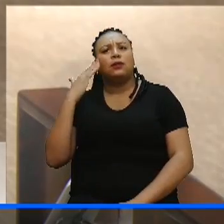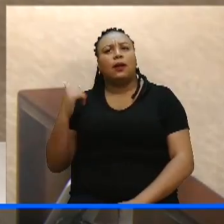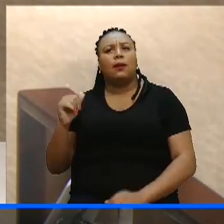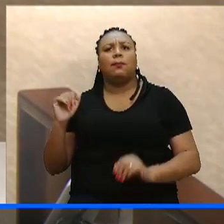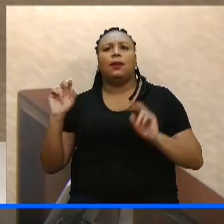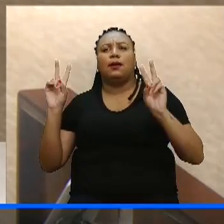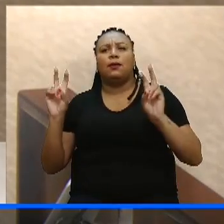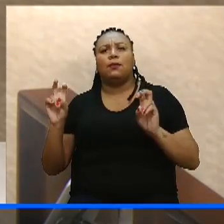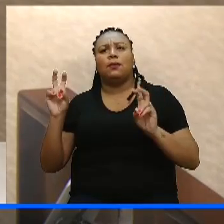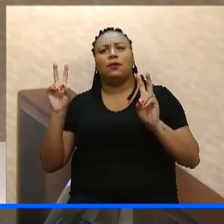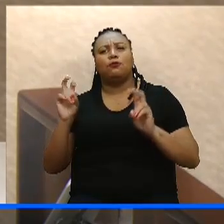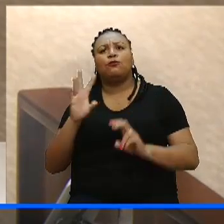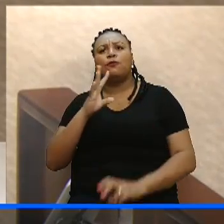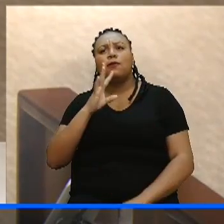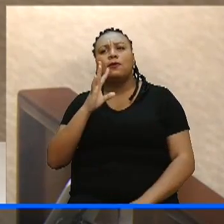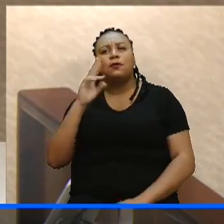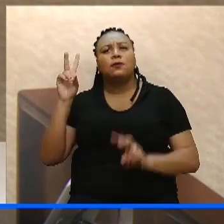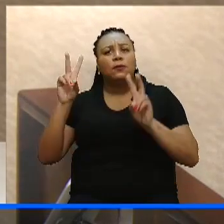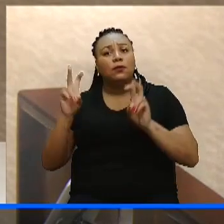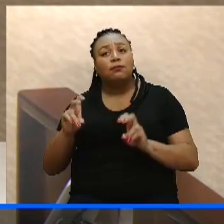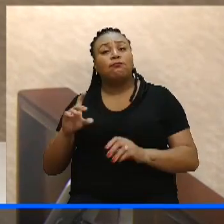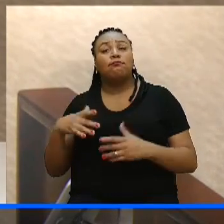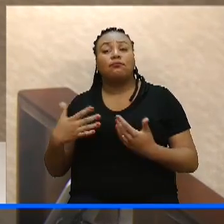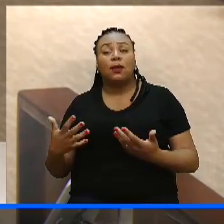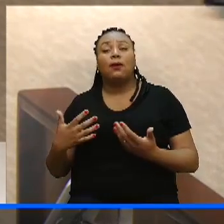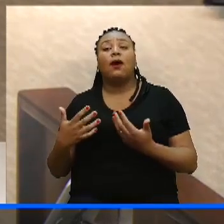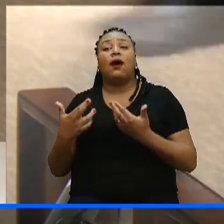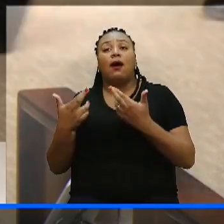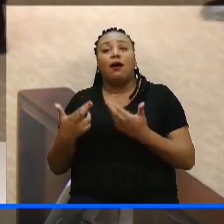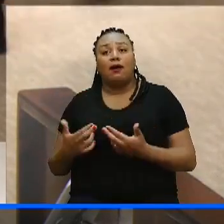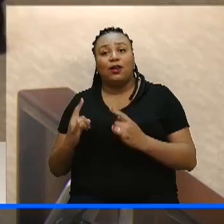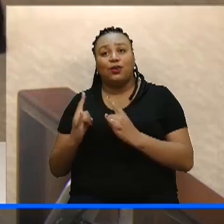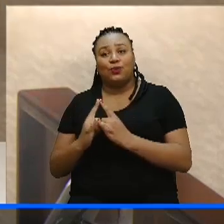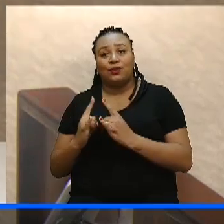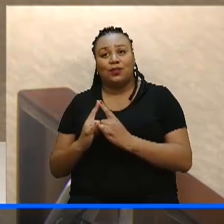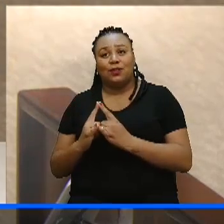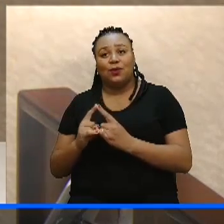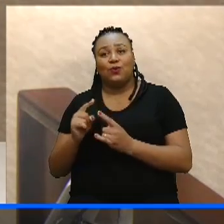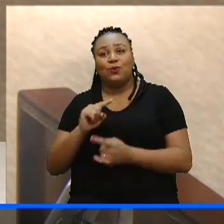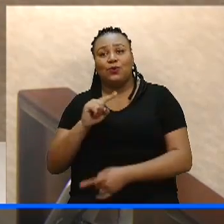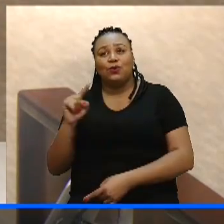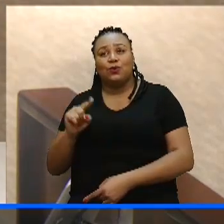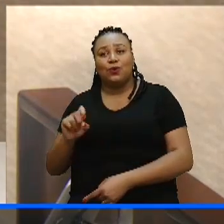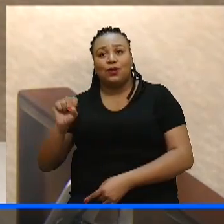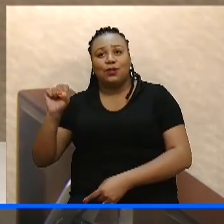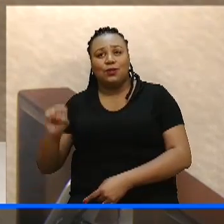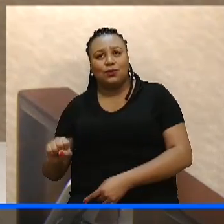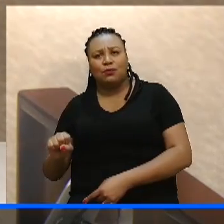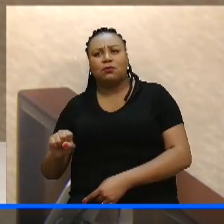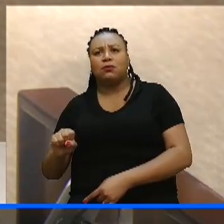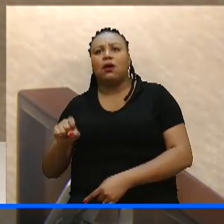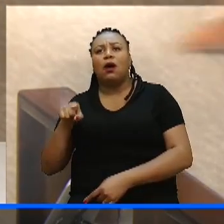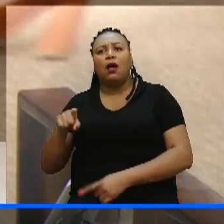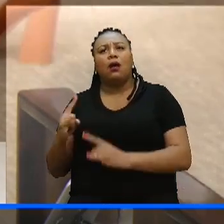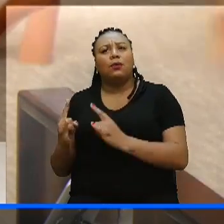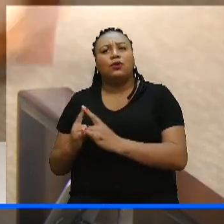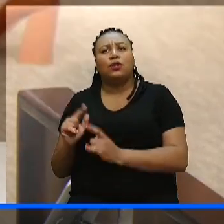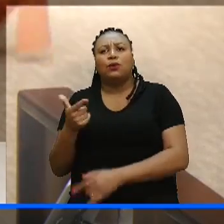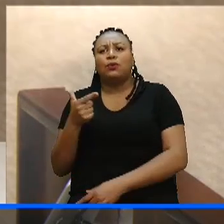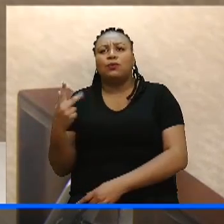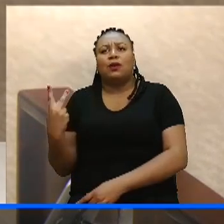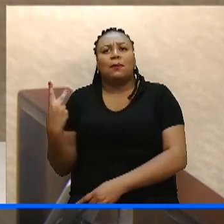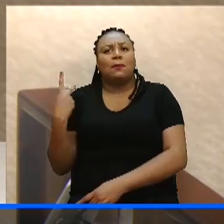assunto aliás a zona sul nasceu como uma instituição suprapartidária manteve-se